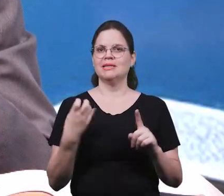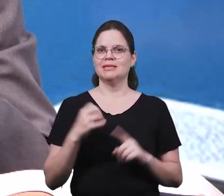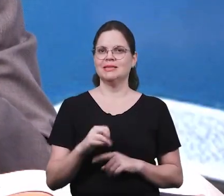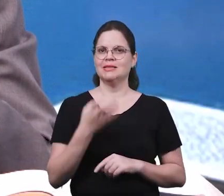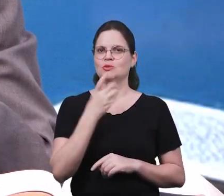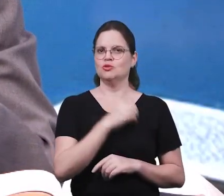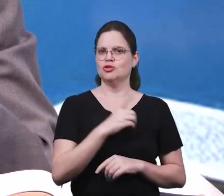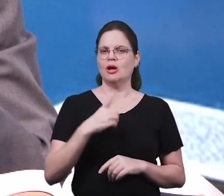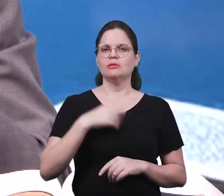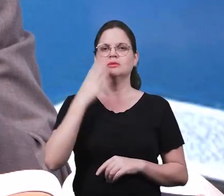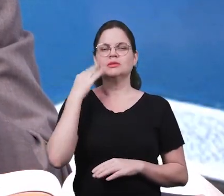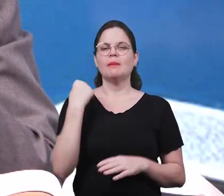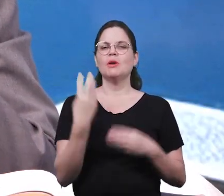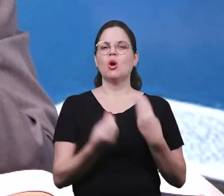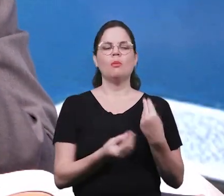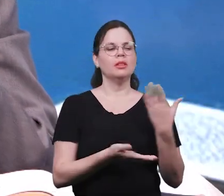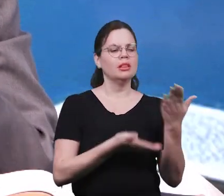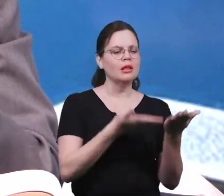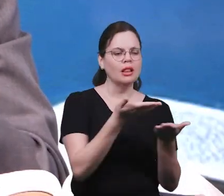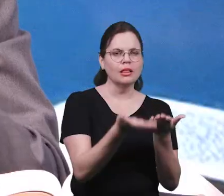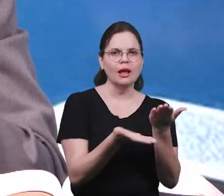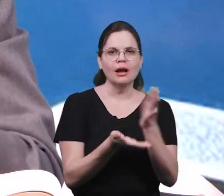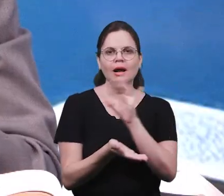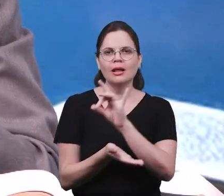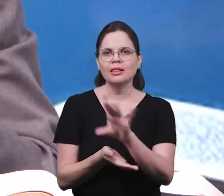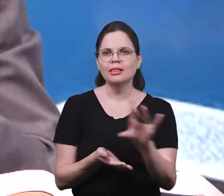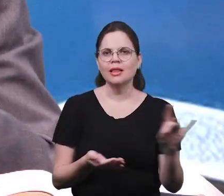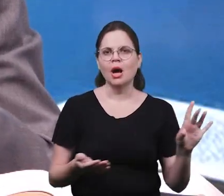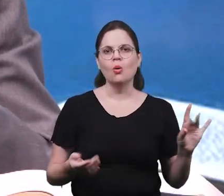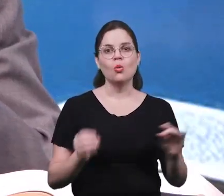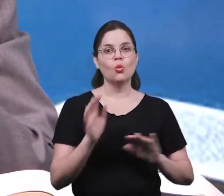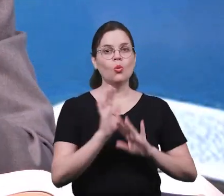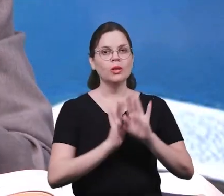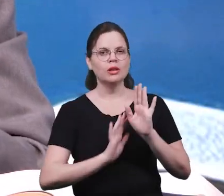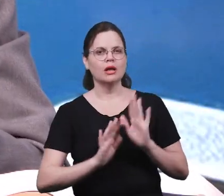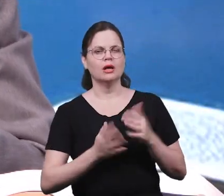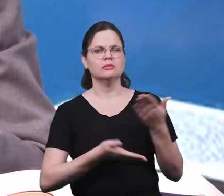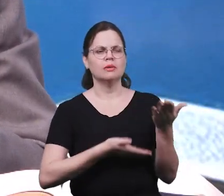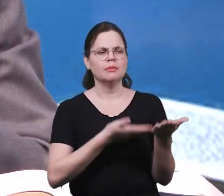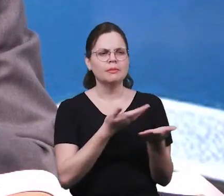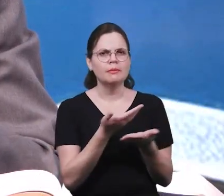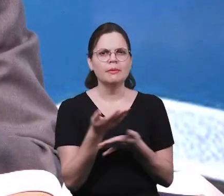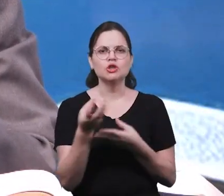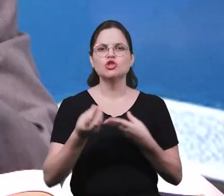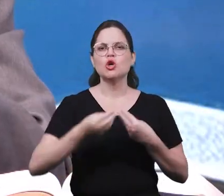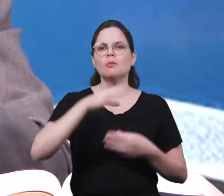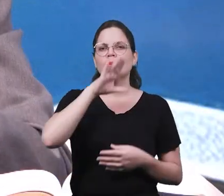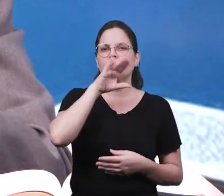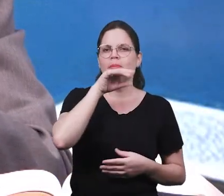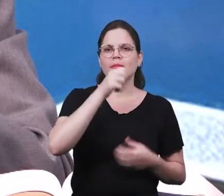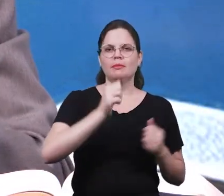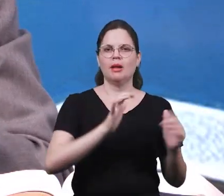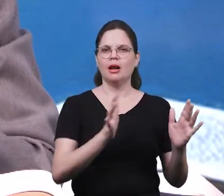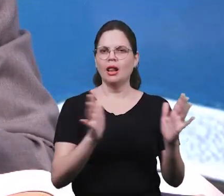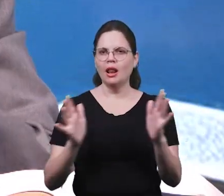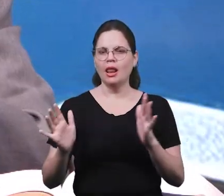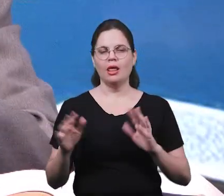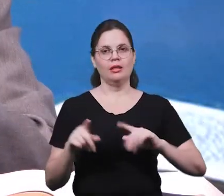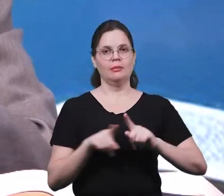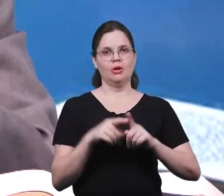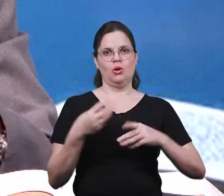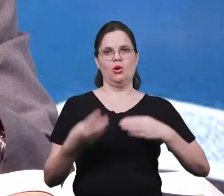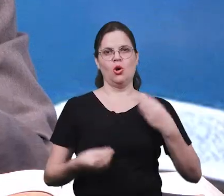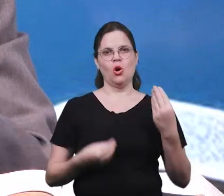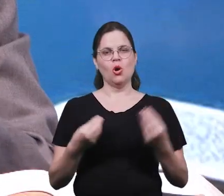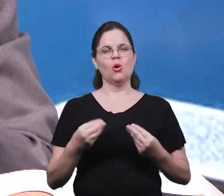uma certa polidez na forma de falar, e até certos cuidados na forma de lidar